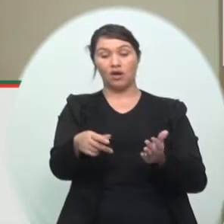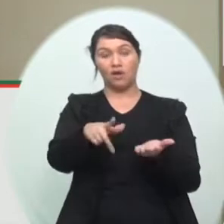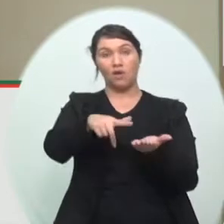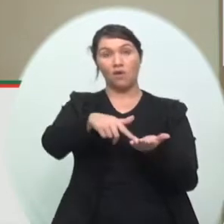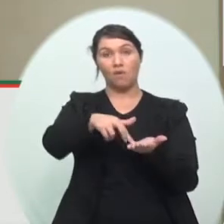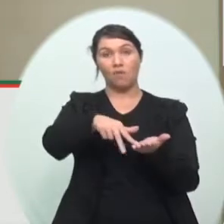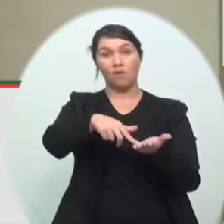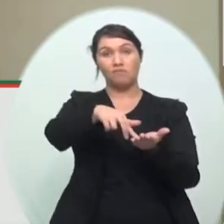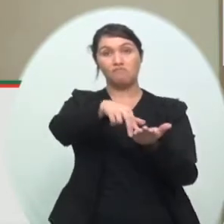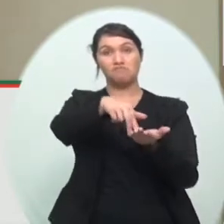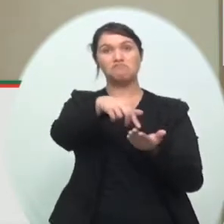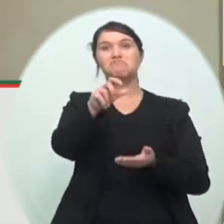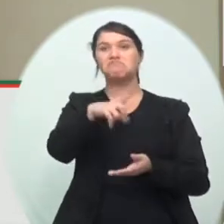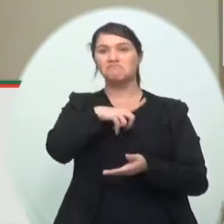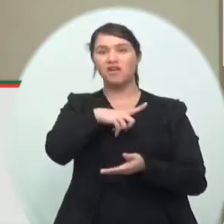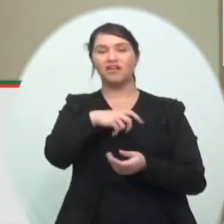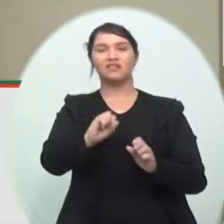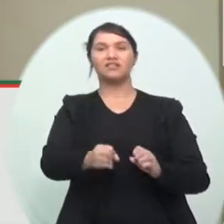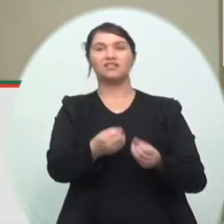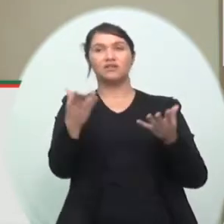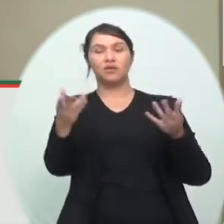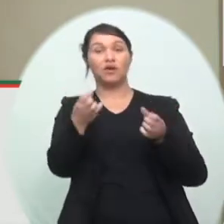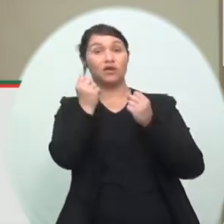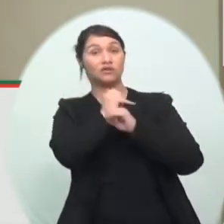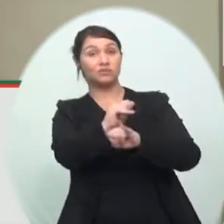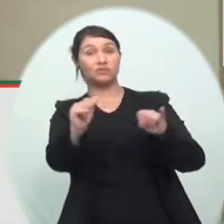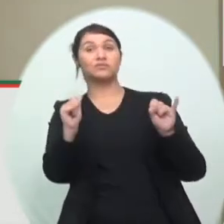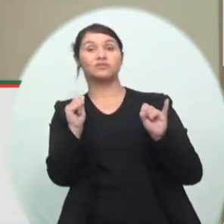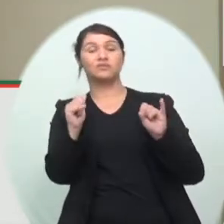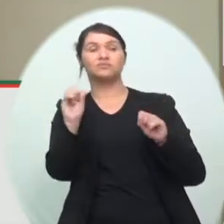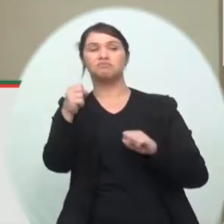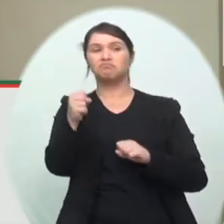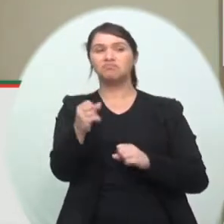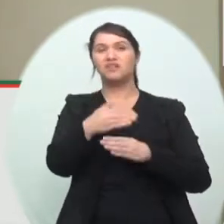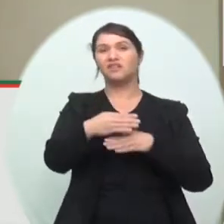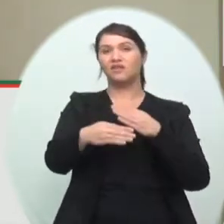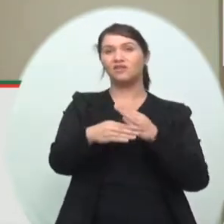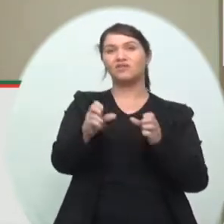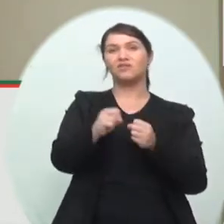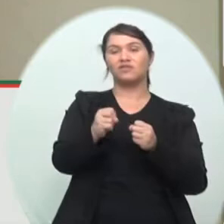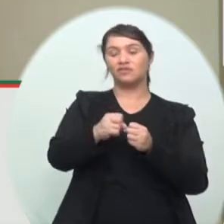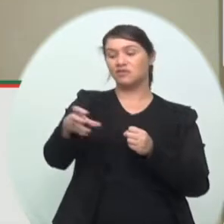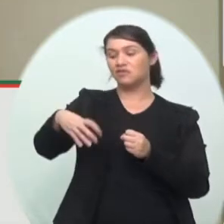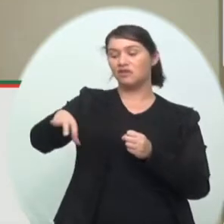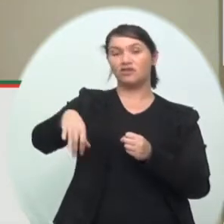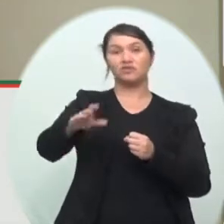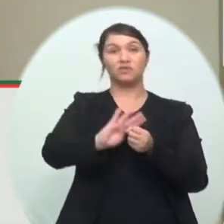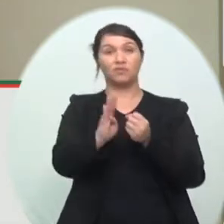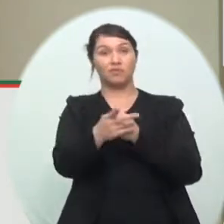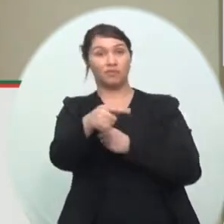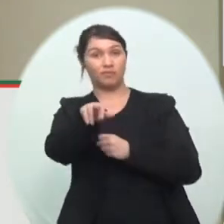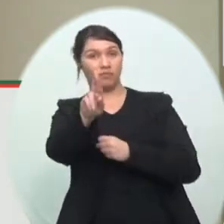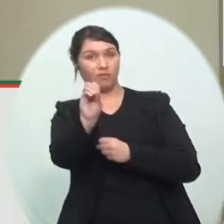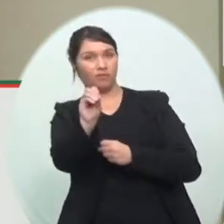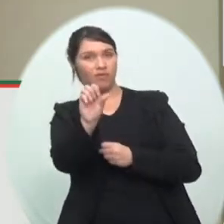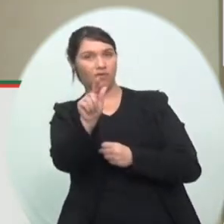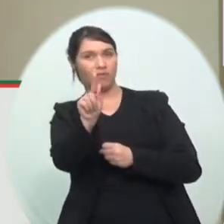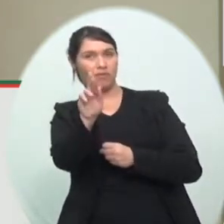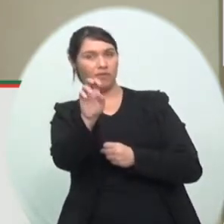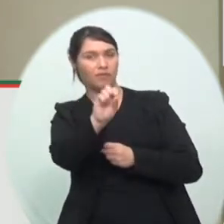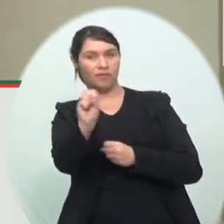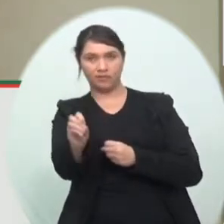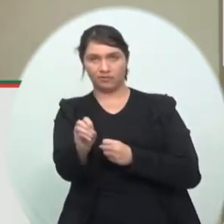aqui registrado esta grande obra que vem aí beneficiar aquela região ali do bairro Progresso.